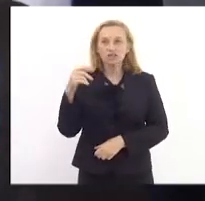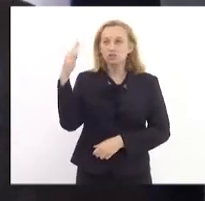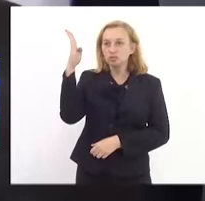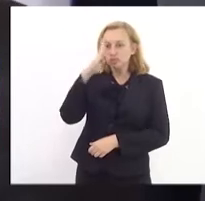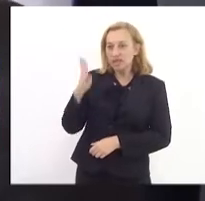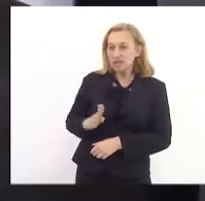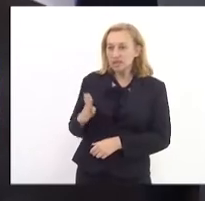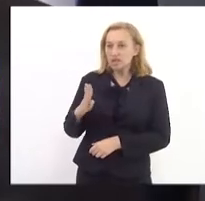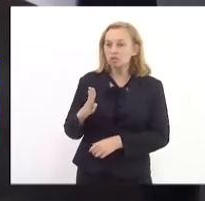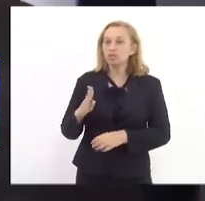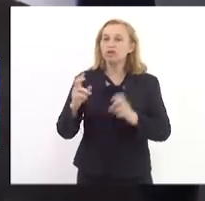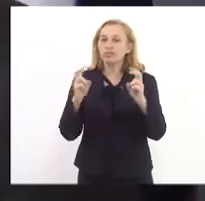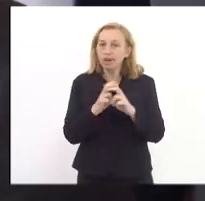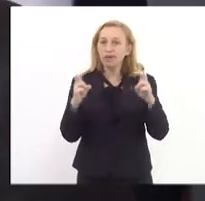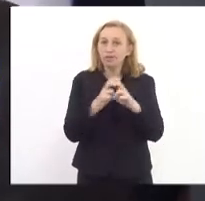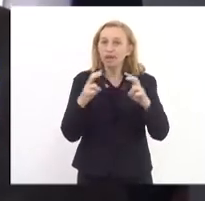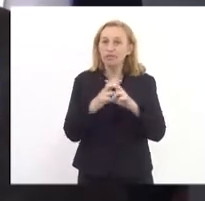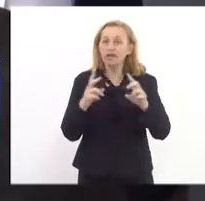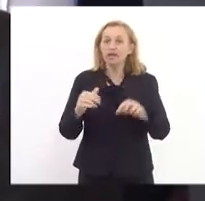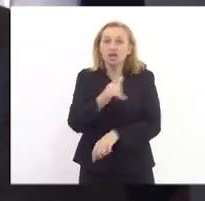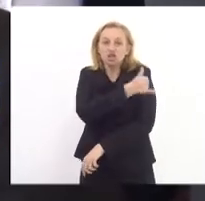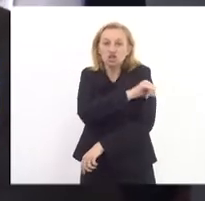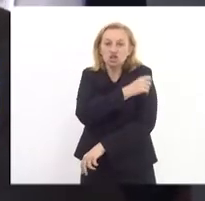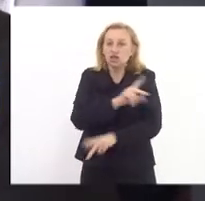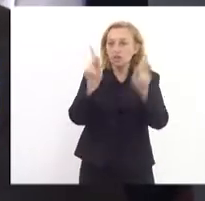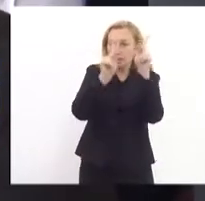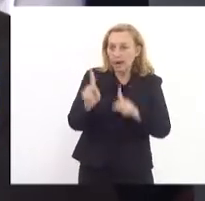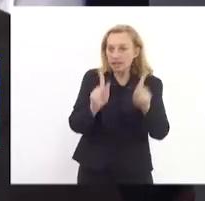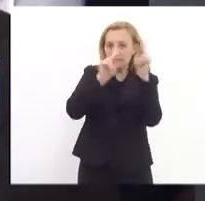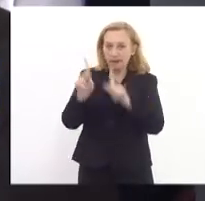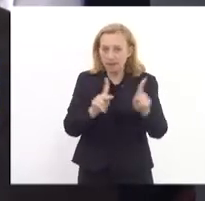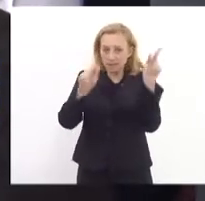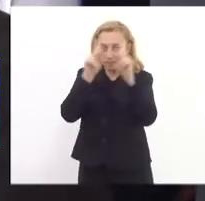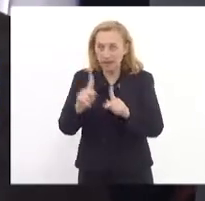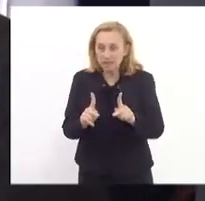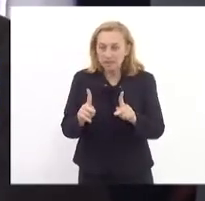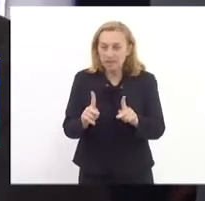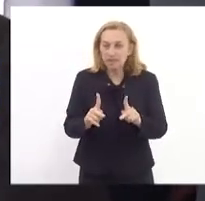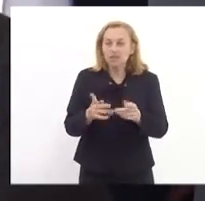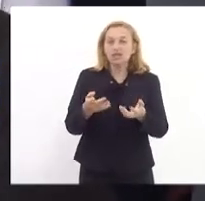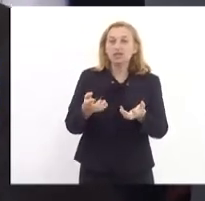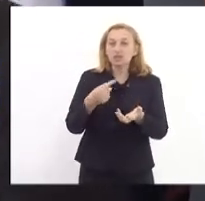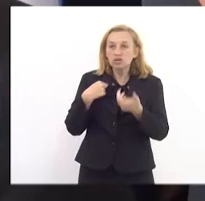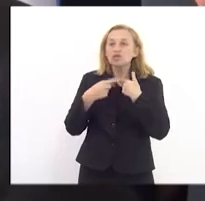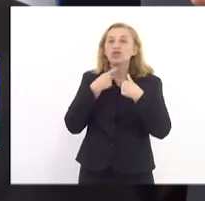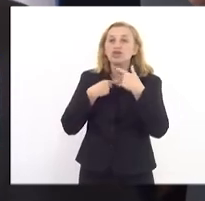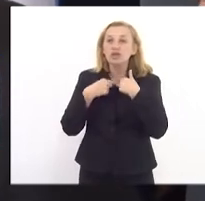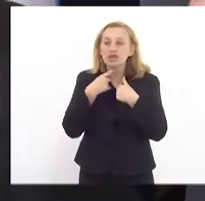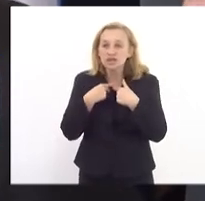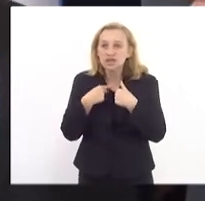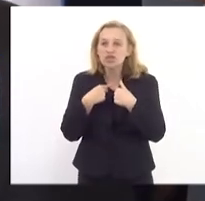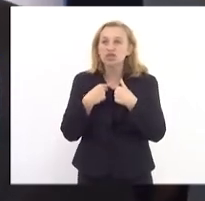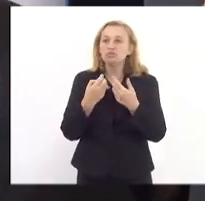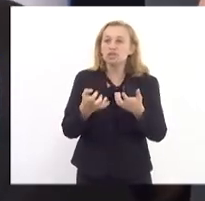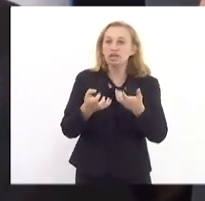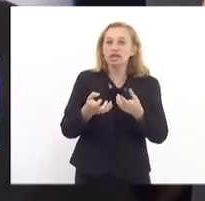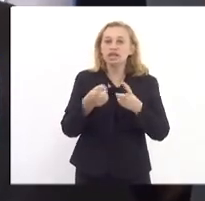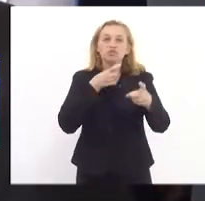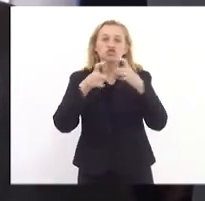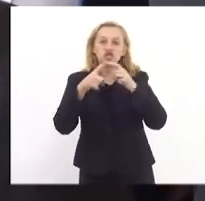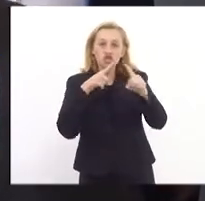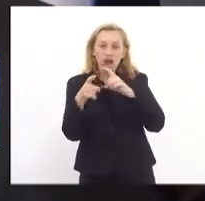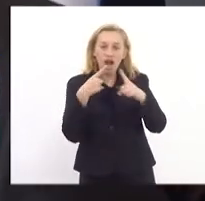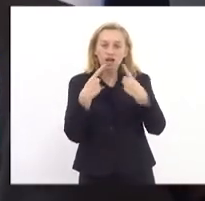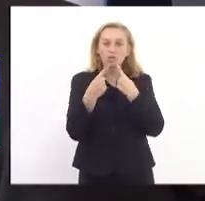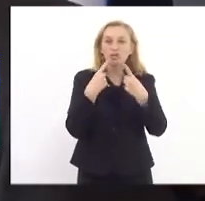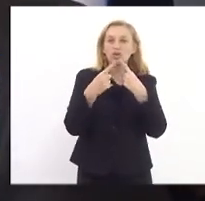briga, briga, briga, briga. E no Rio de Janeiro você tem paz, paz, paz, paz, paz. E é isso que a gente está construindo, esse tempo de diálogo, esse tempo